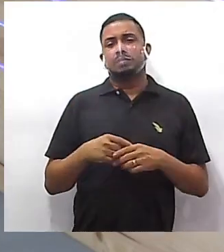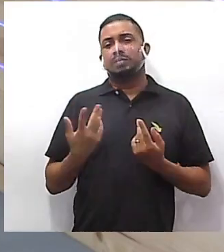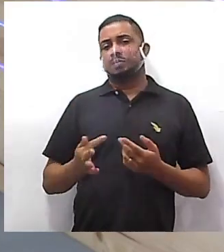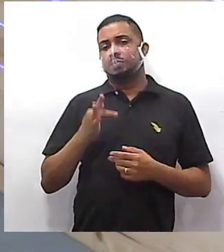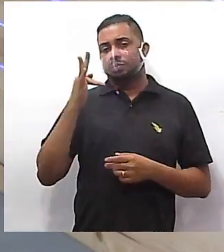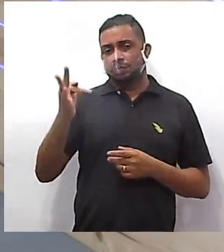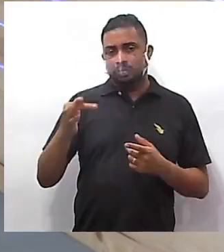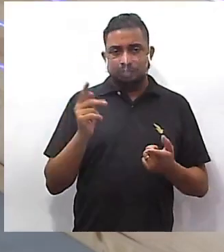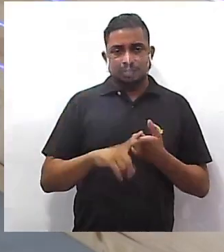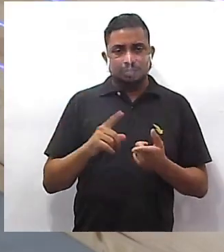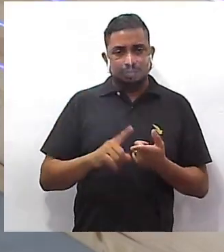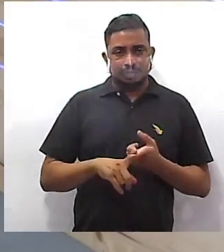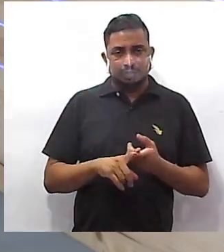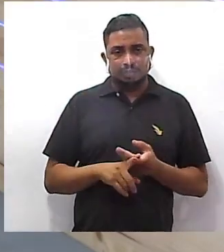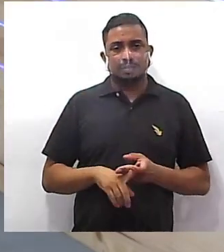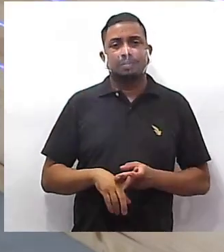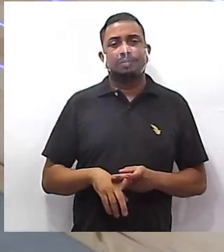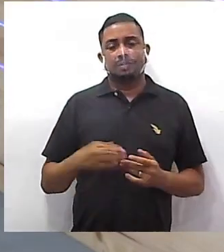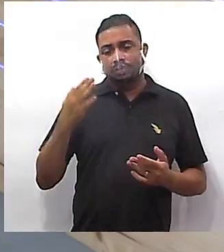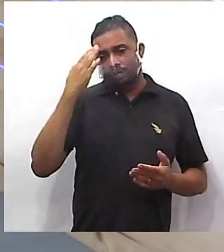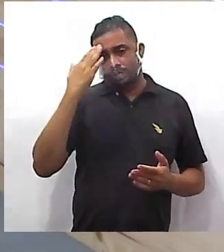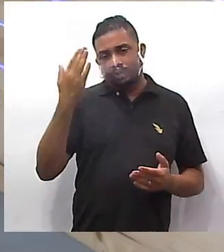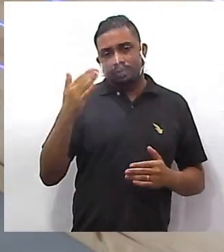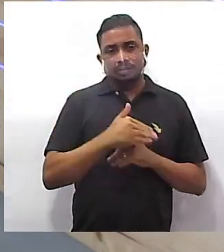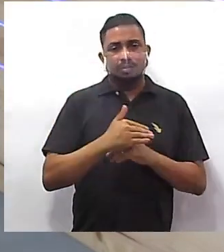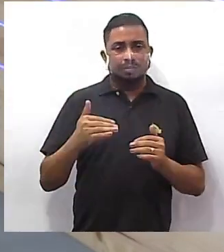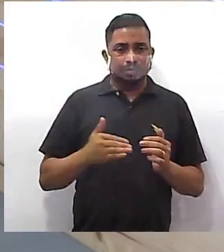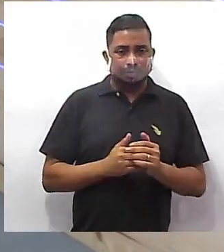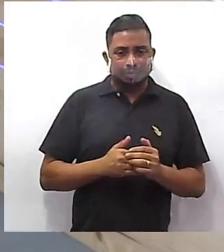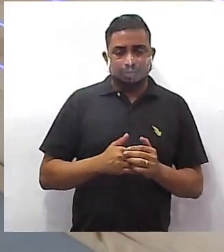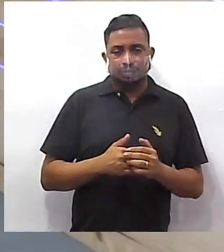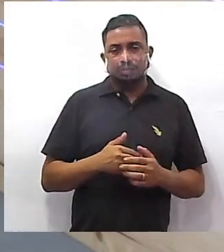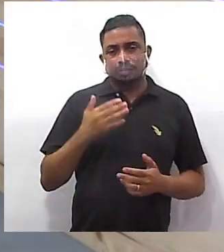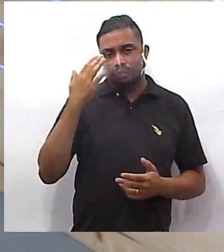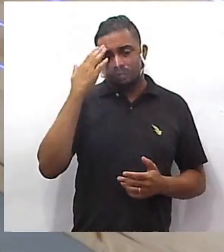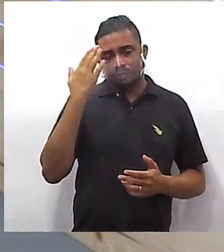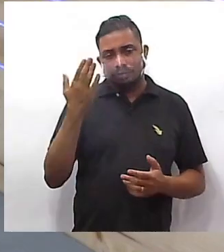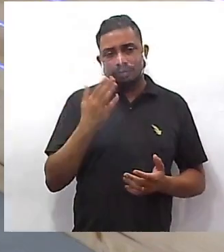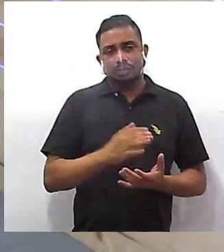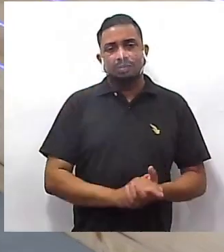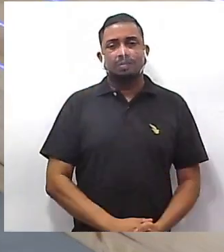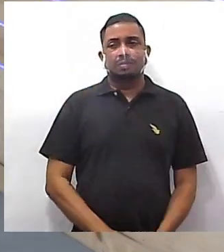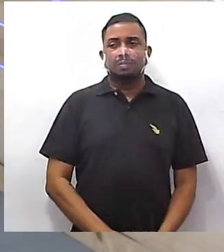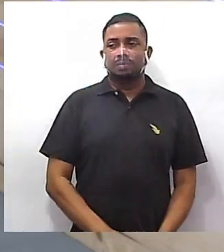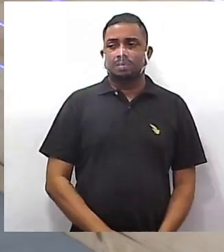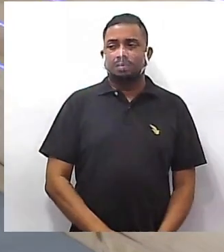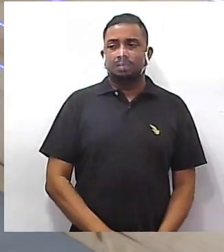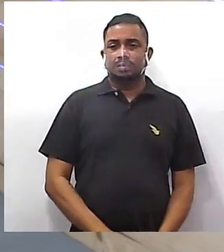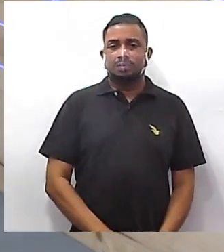futuras gerações também, tá? Agradecendo a todos, muito obrigado mais uma vez.